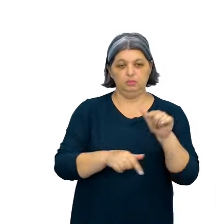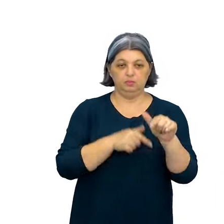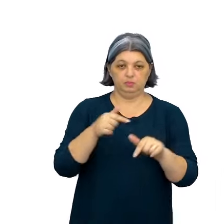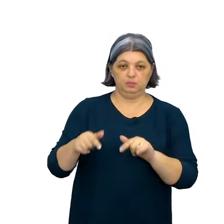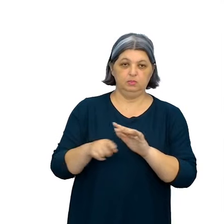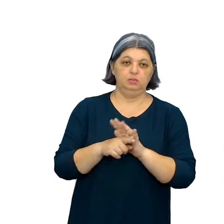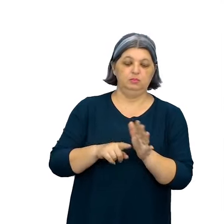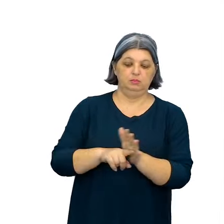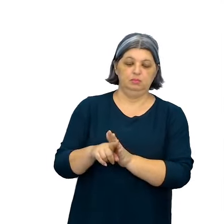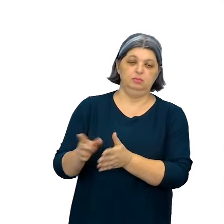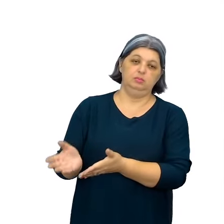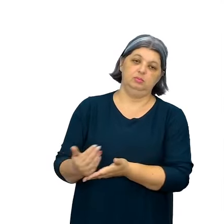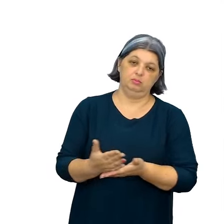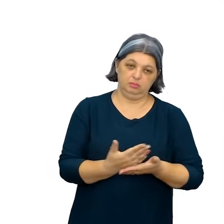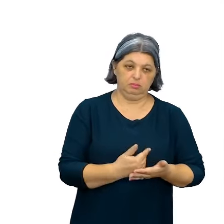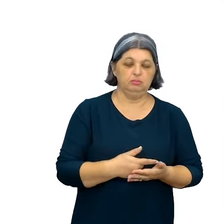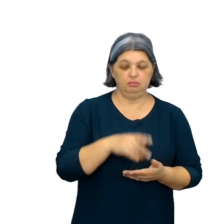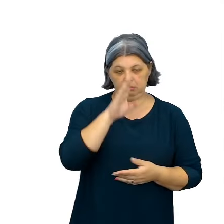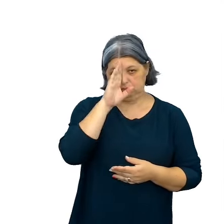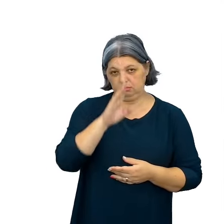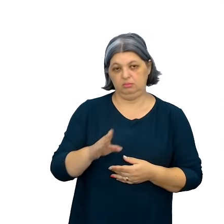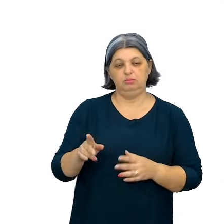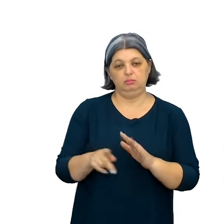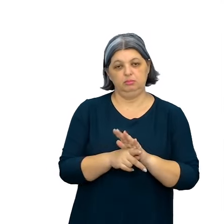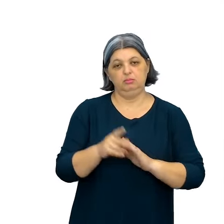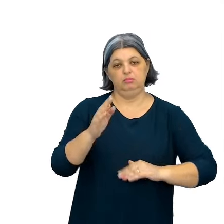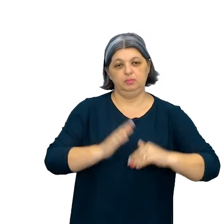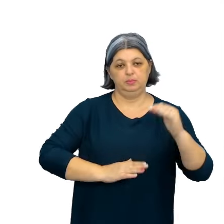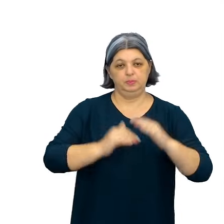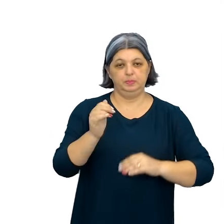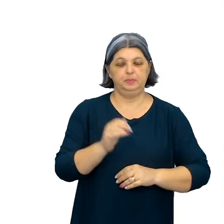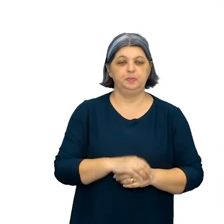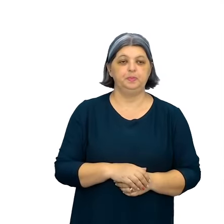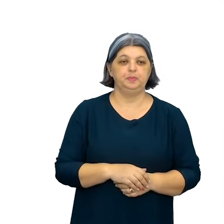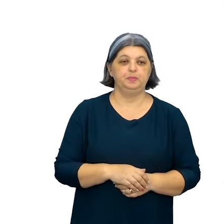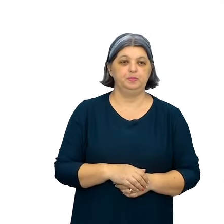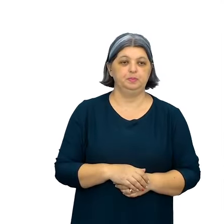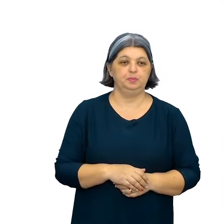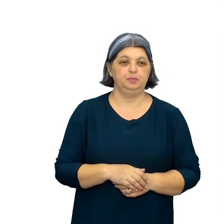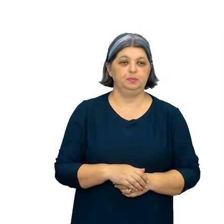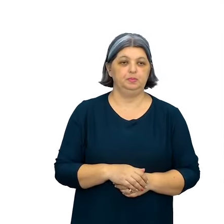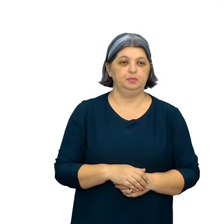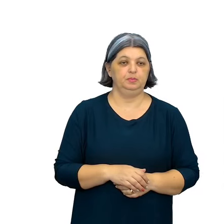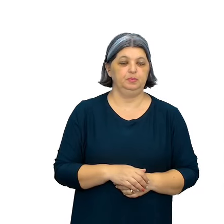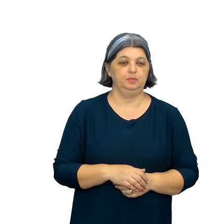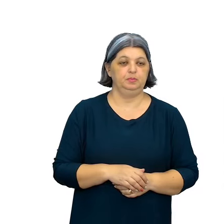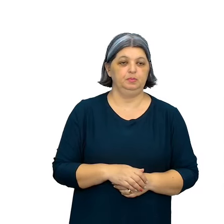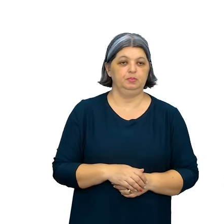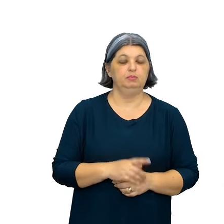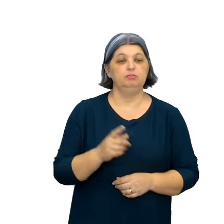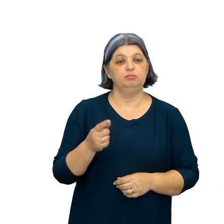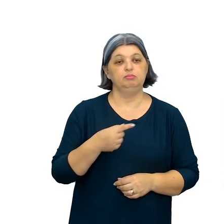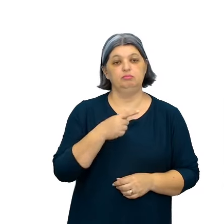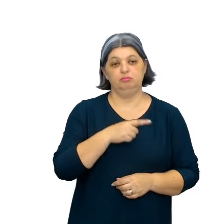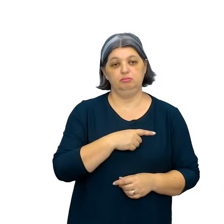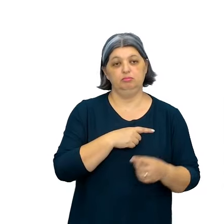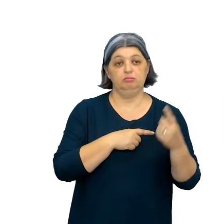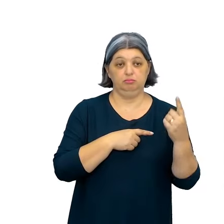coleta de evidências é fundamental na realização de tais práticas. Maravilha? Então, nós trazemos aqui